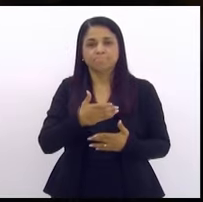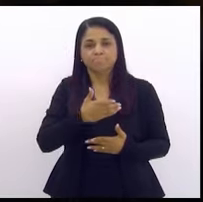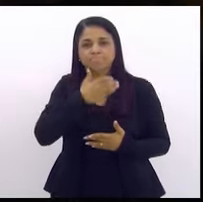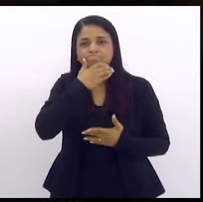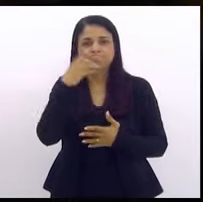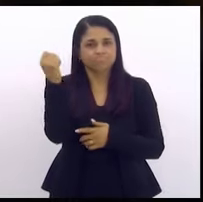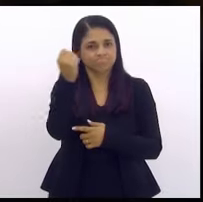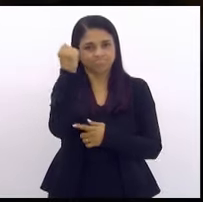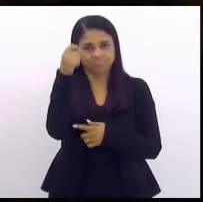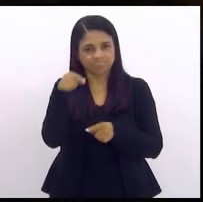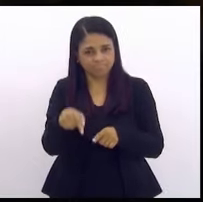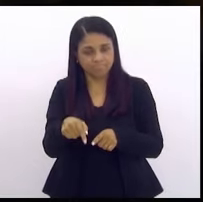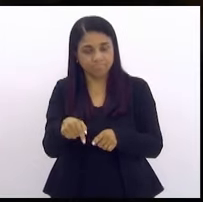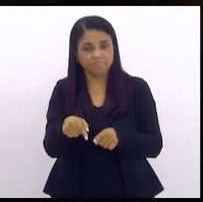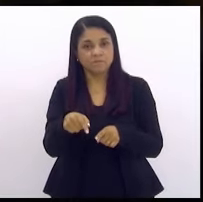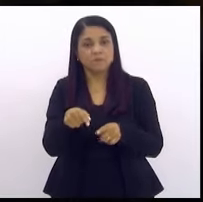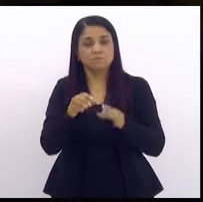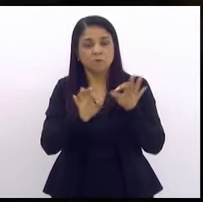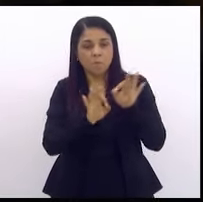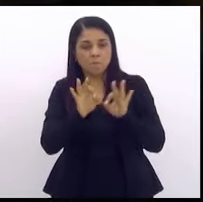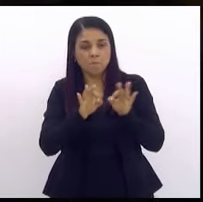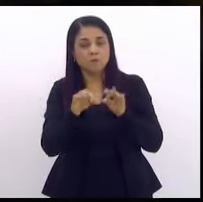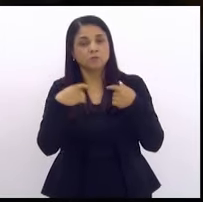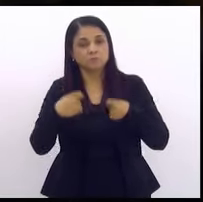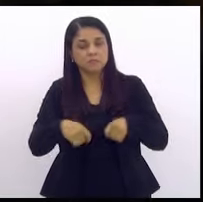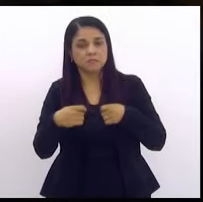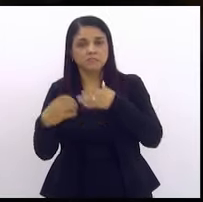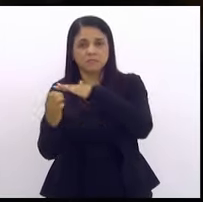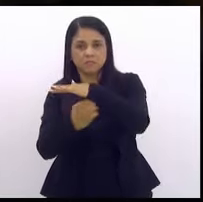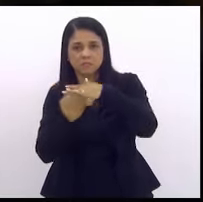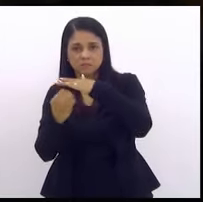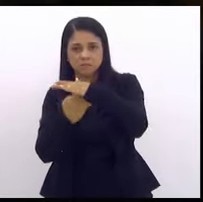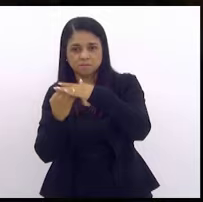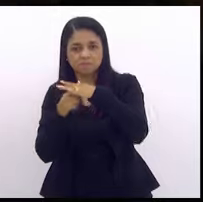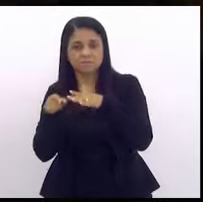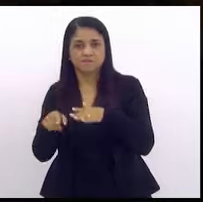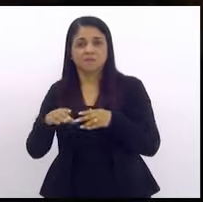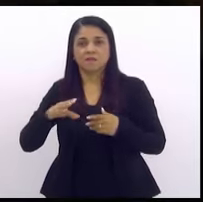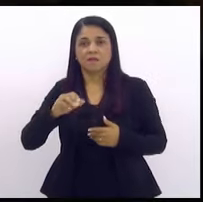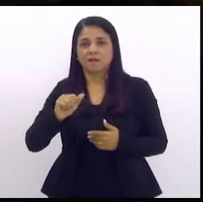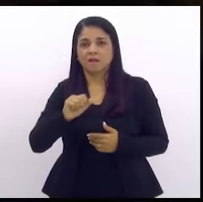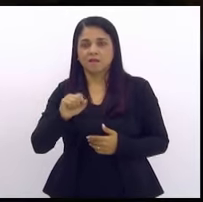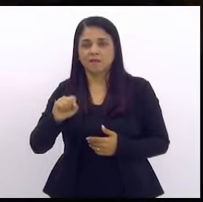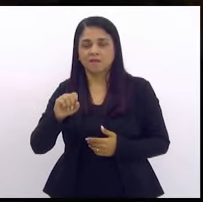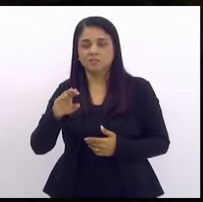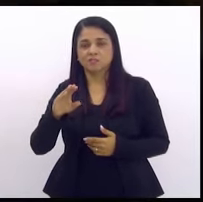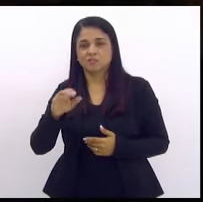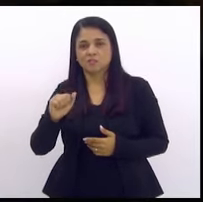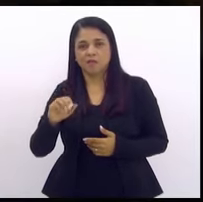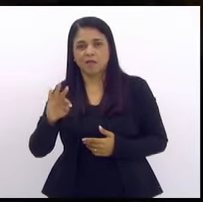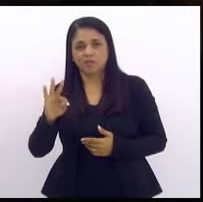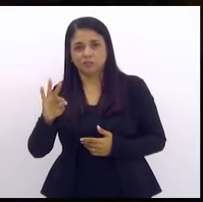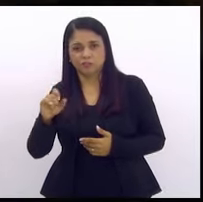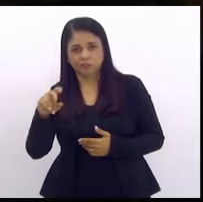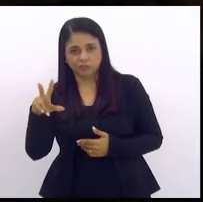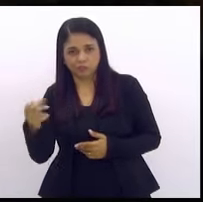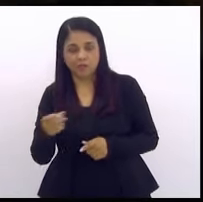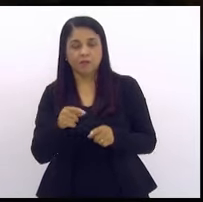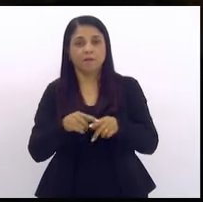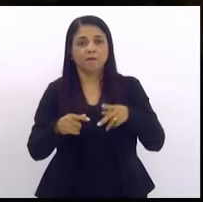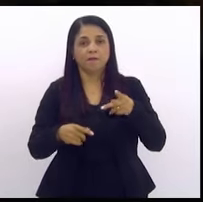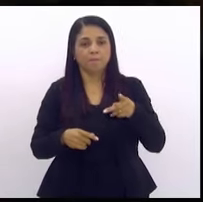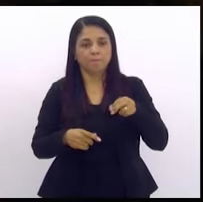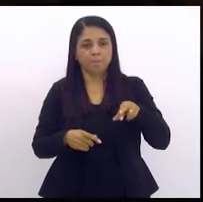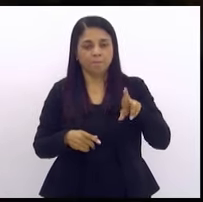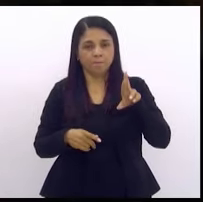e fazer a intervenção nas empresas Petroíta e Cascatinha. Porque se continuar do jeito que está, pessoas vão